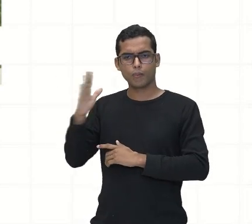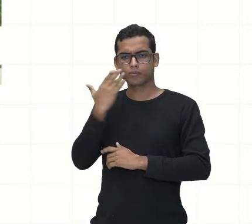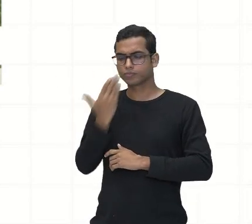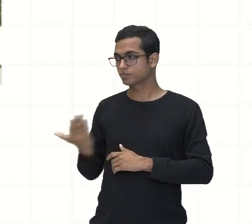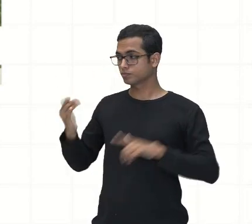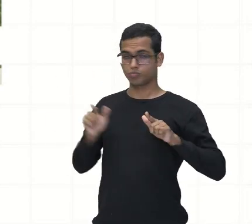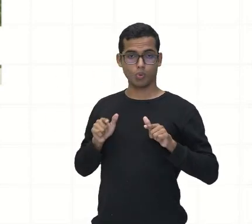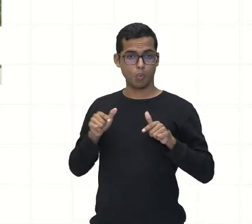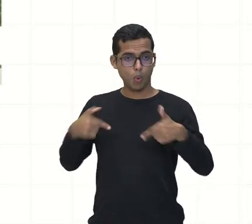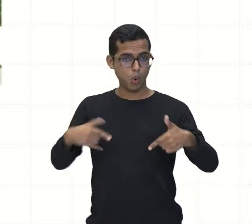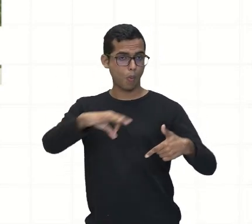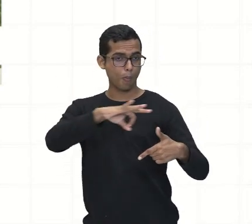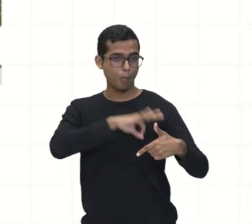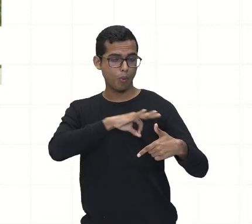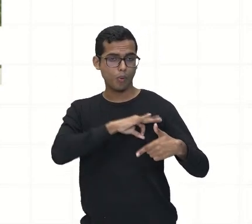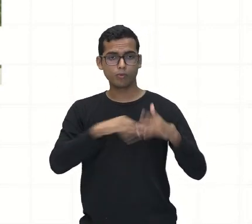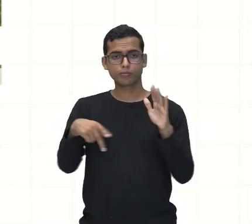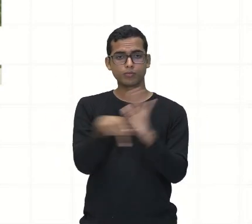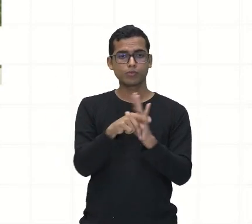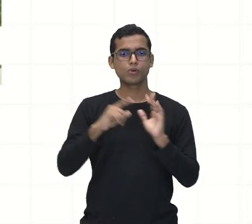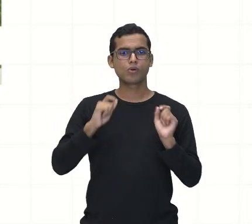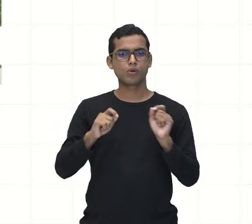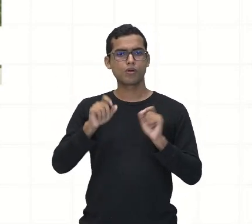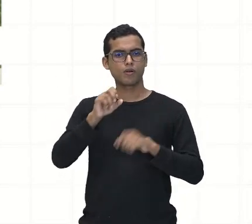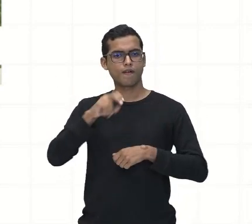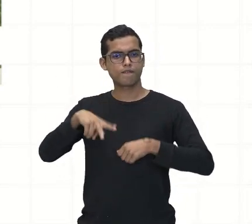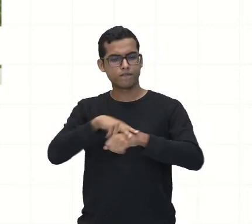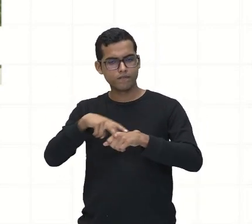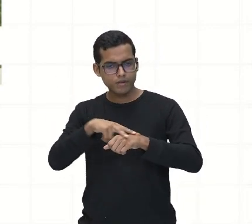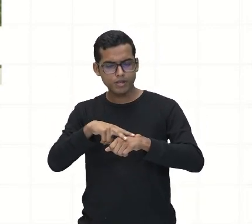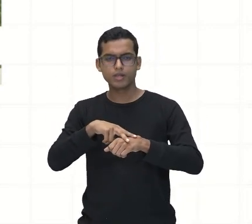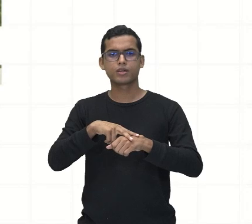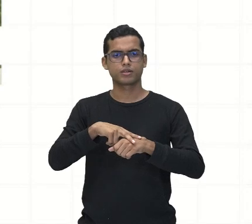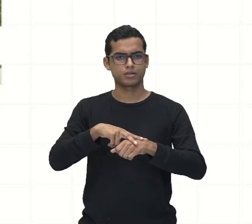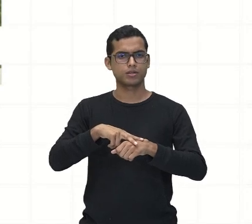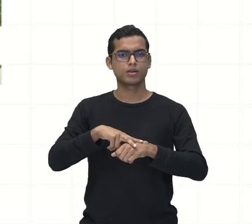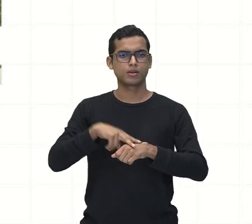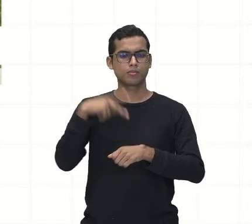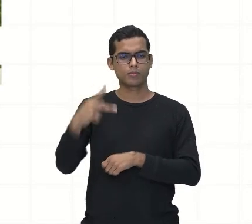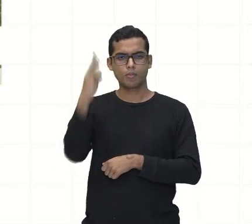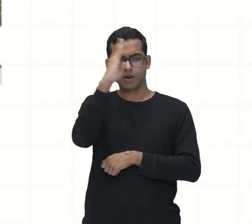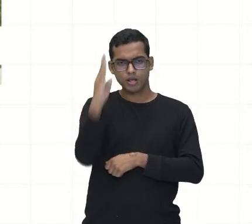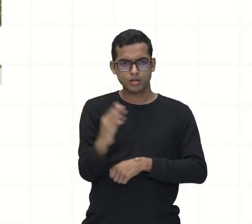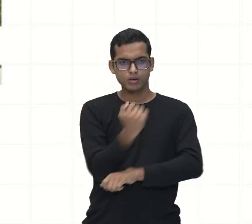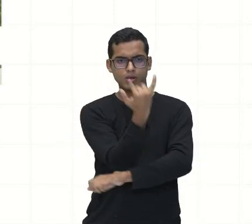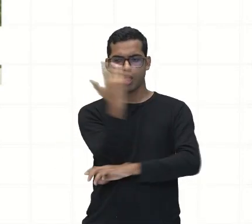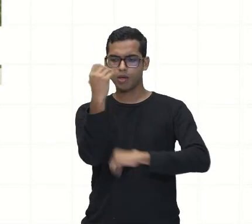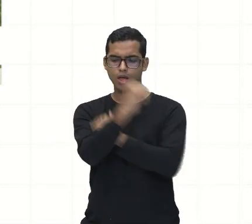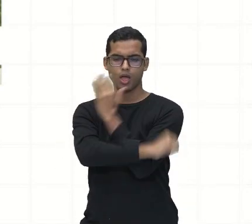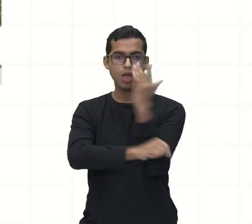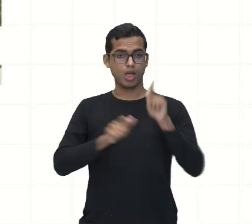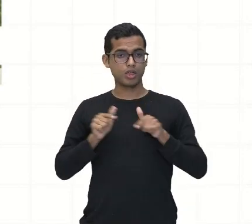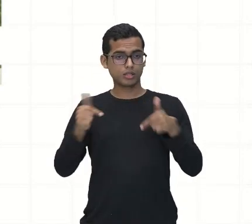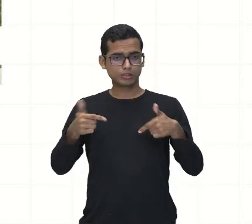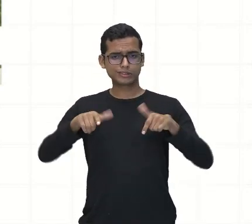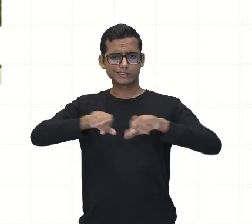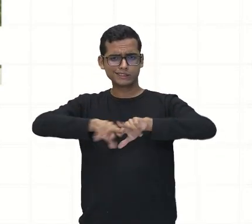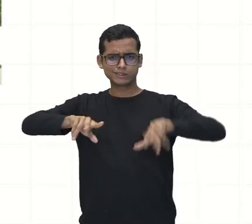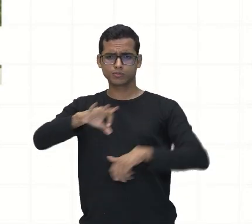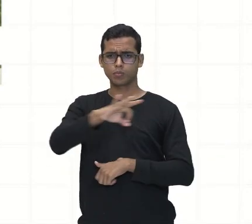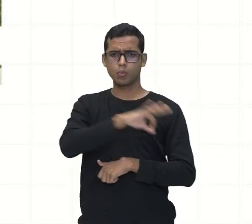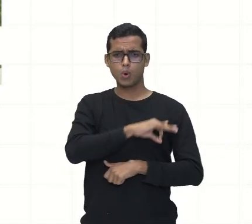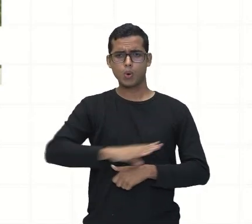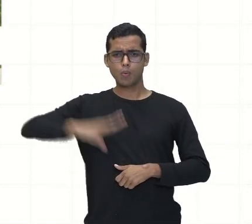Operação Verde Brasil, ela é uma operação de várias polícias, o